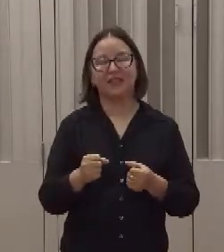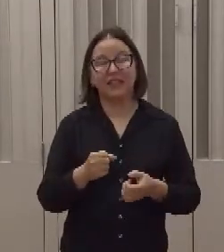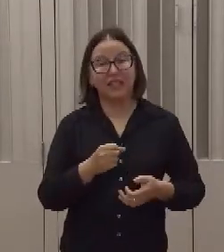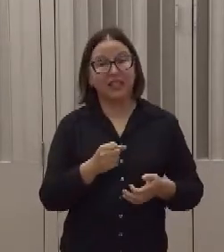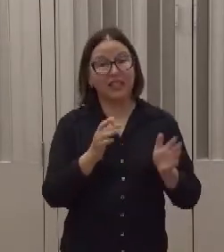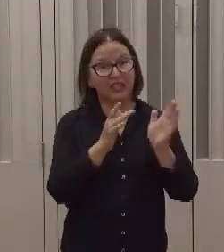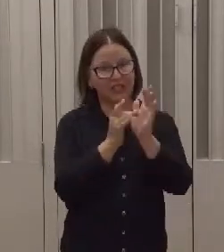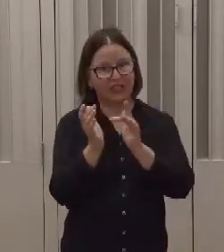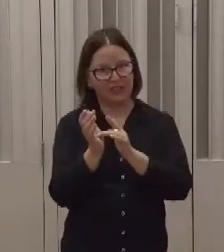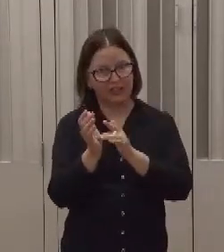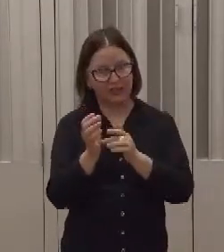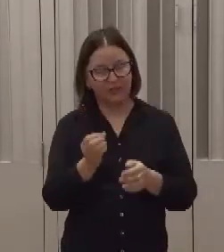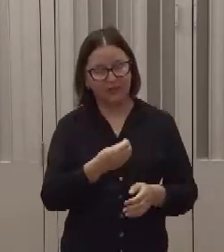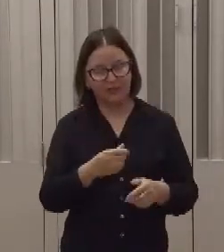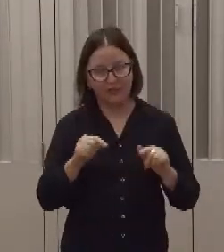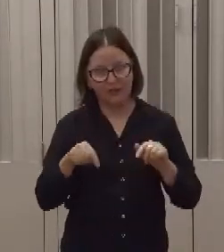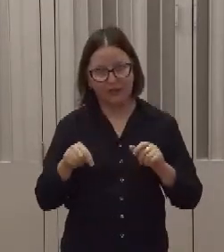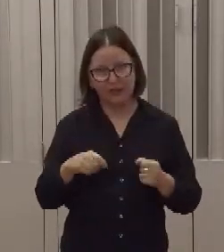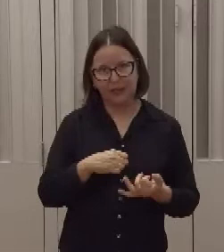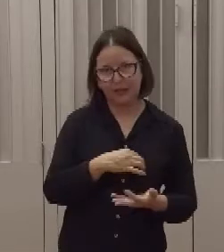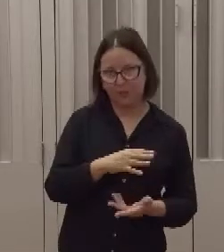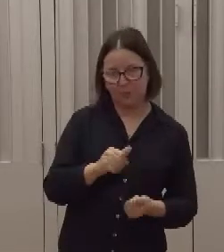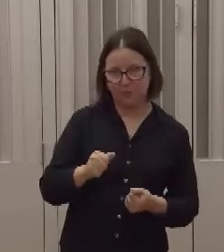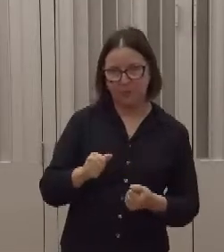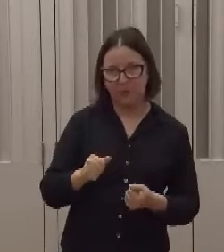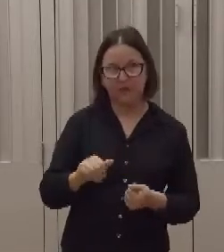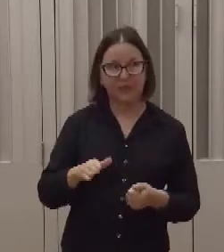nós e, portanto, todas essas seitas são